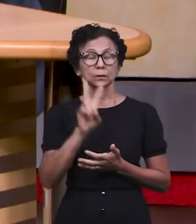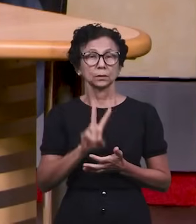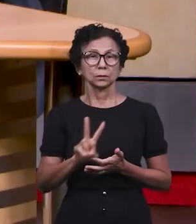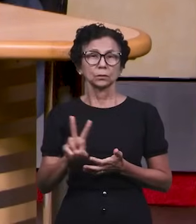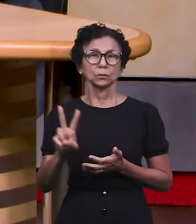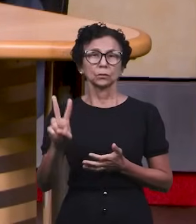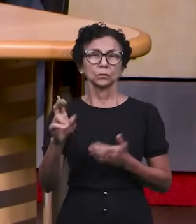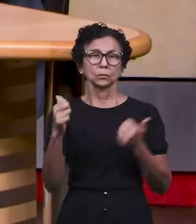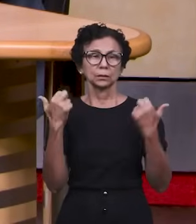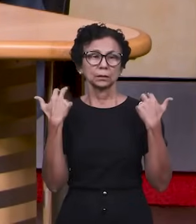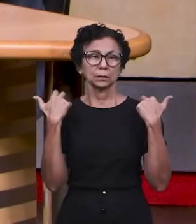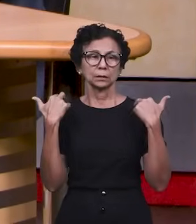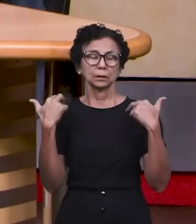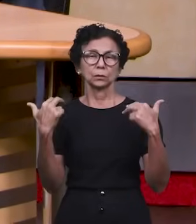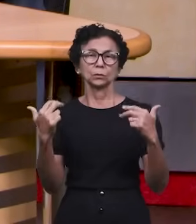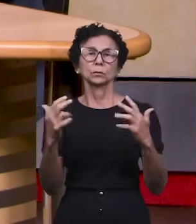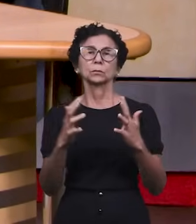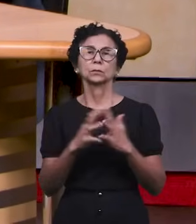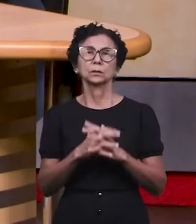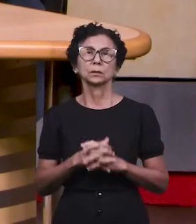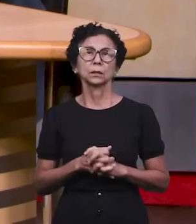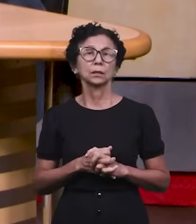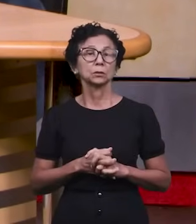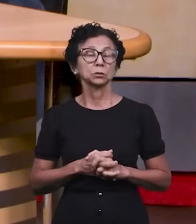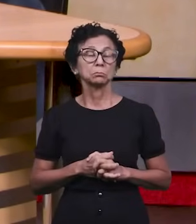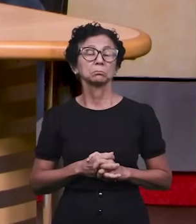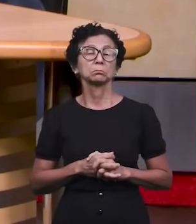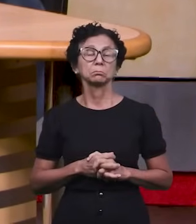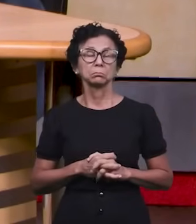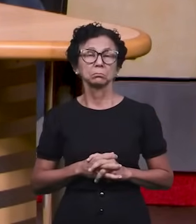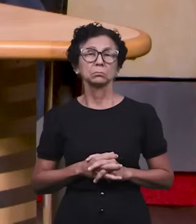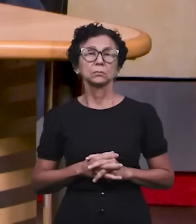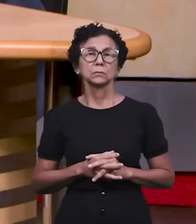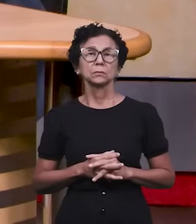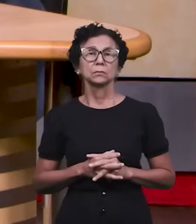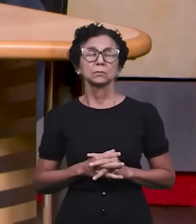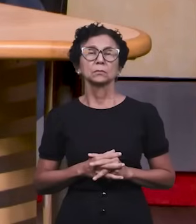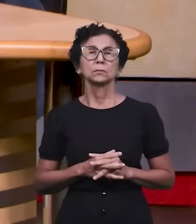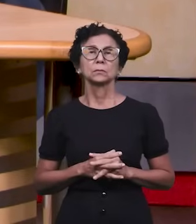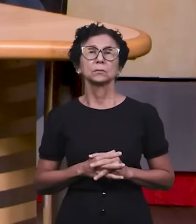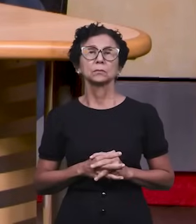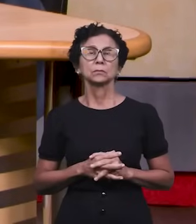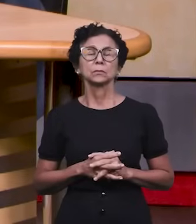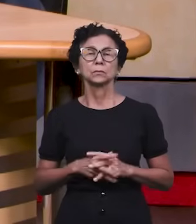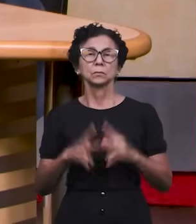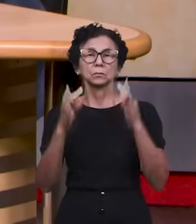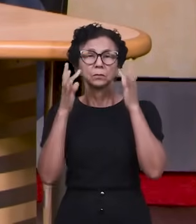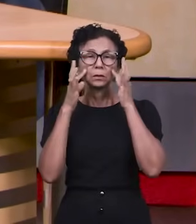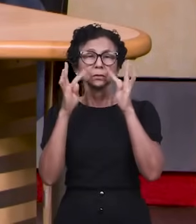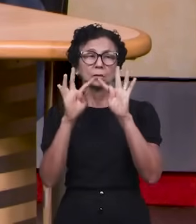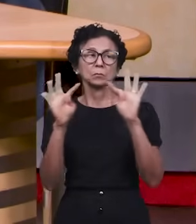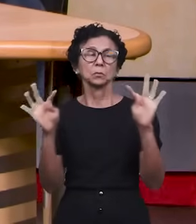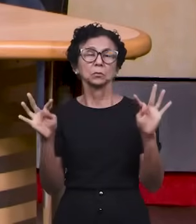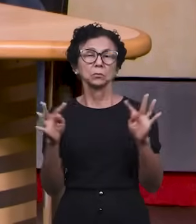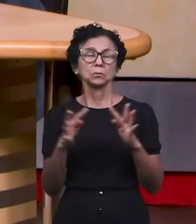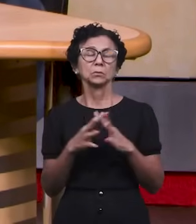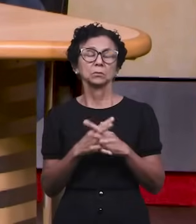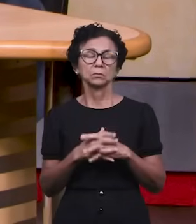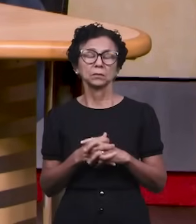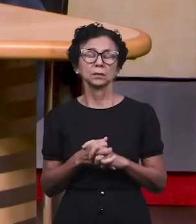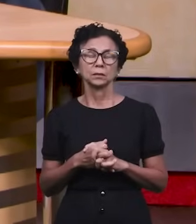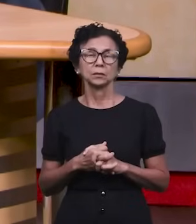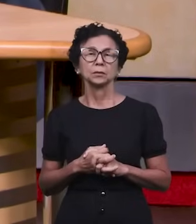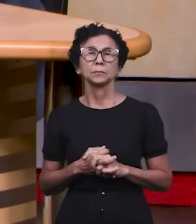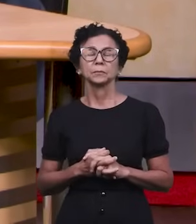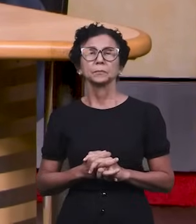revelações, interpretação de língua. Foi o maior exemplo que eu tive em Praia da Costa 4. Hoje ela é